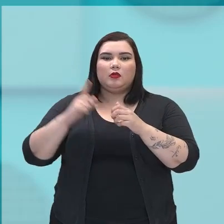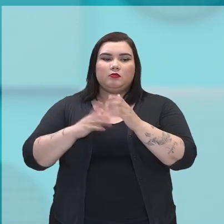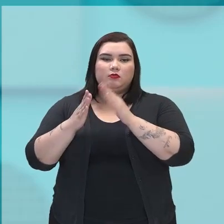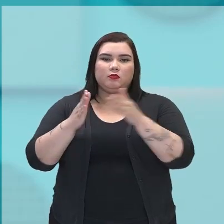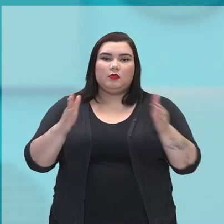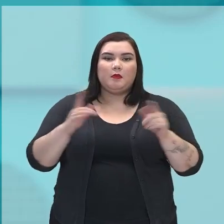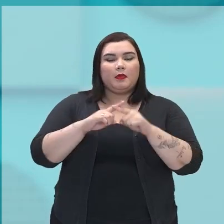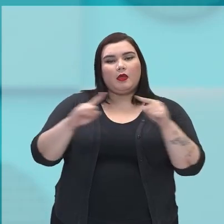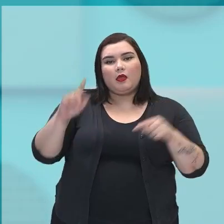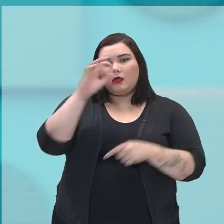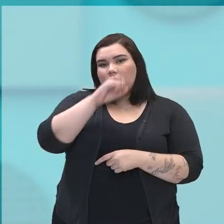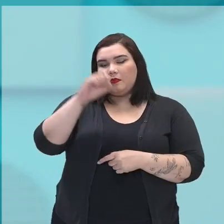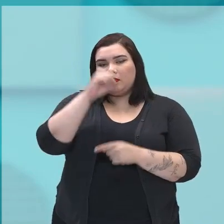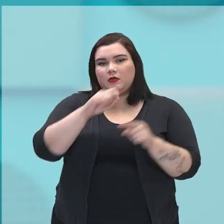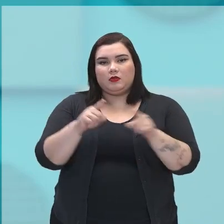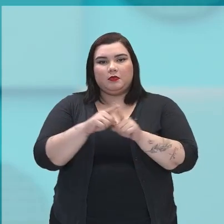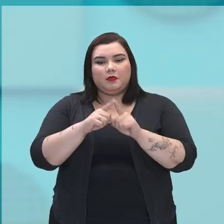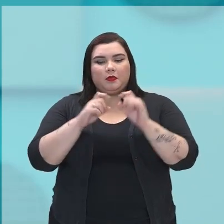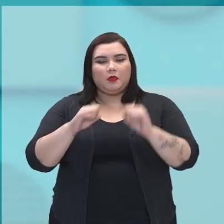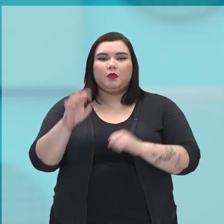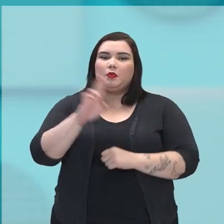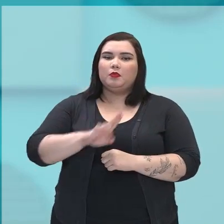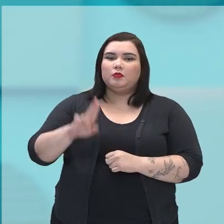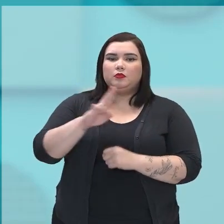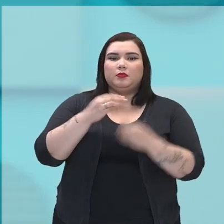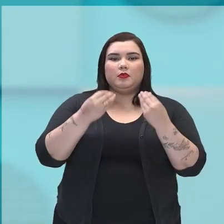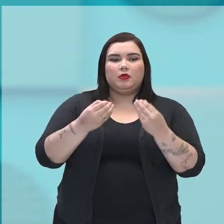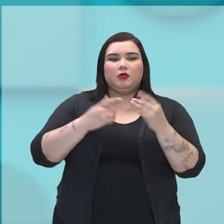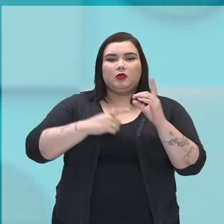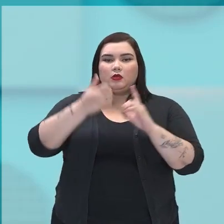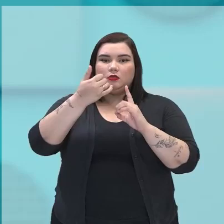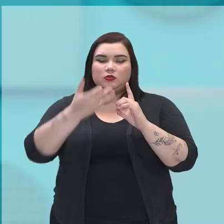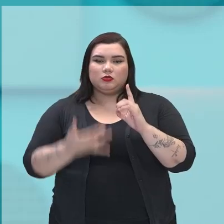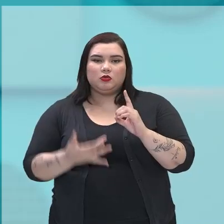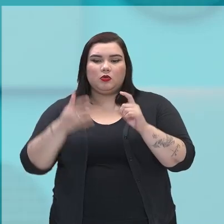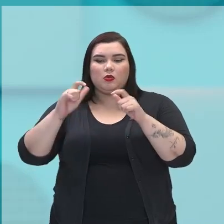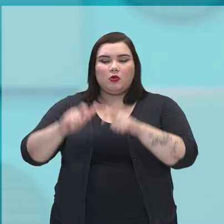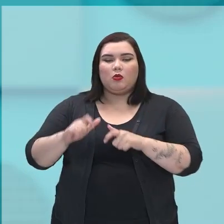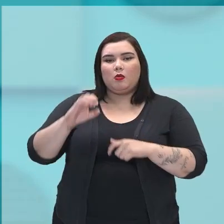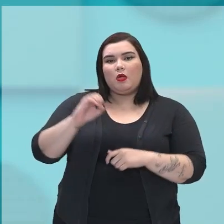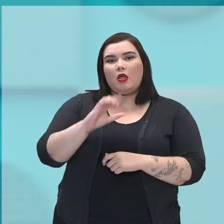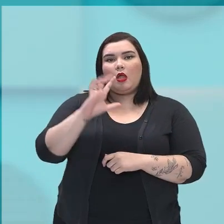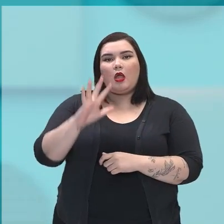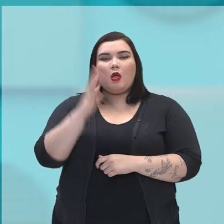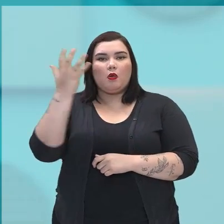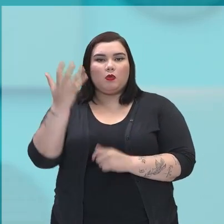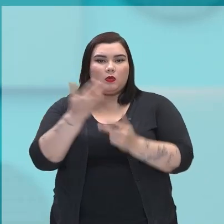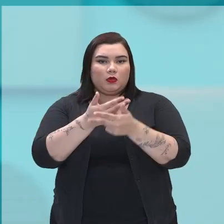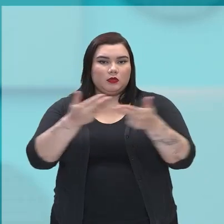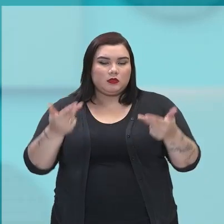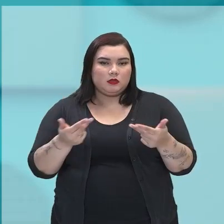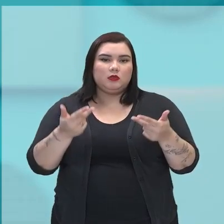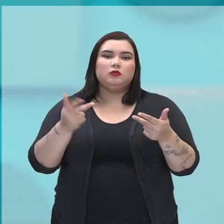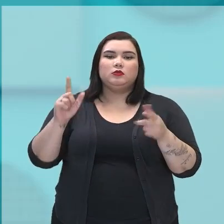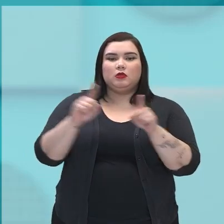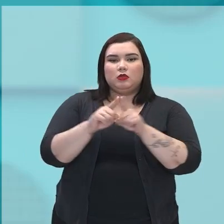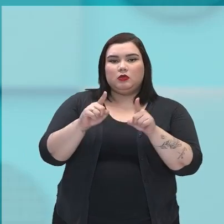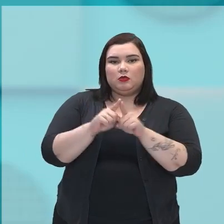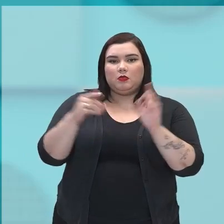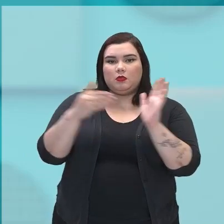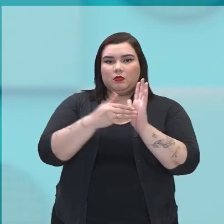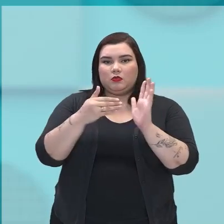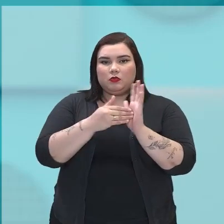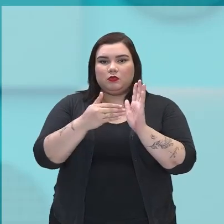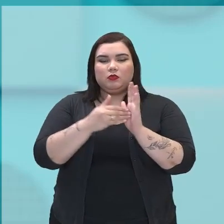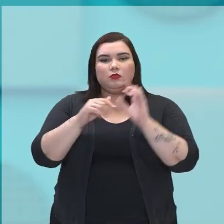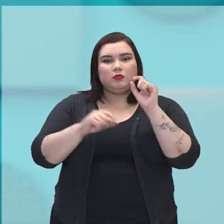mas aprendemos que eles também podem ser usados aí para descrever o modo como algo acontece, o tempo e agora, por último,